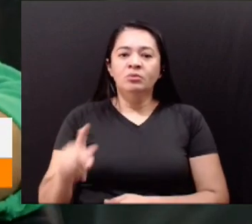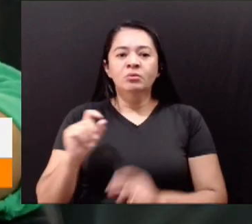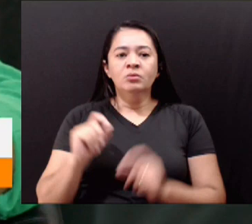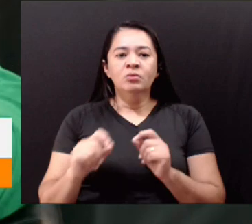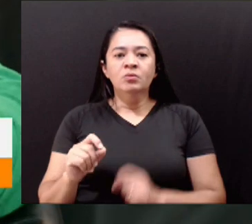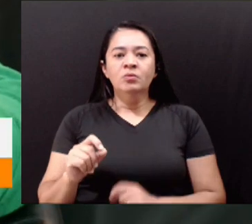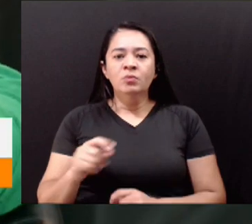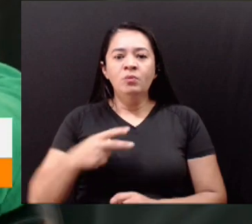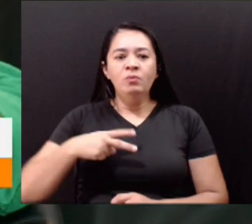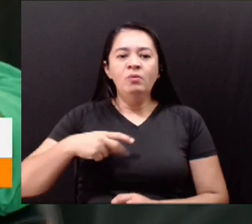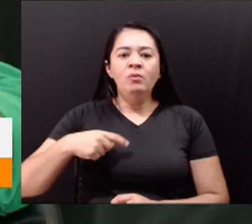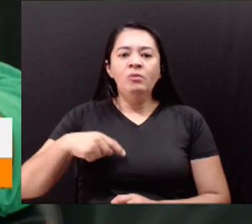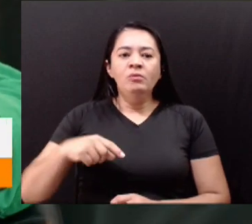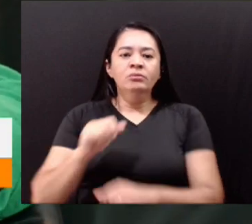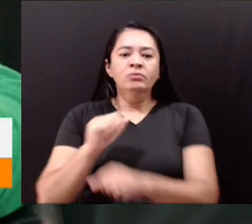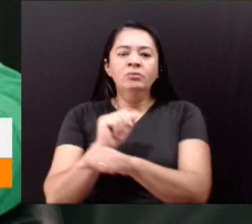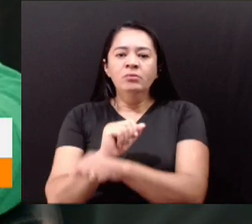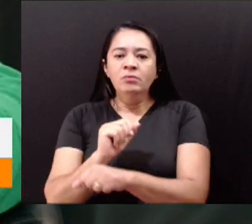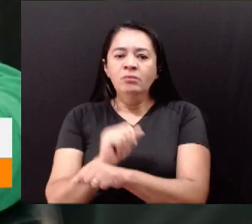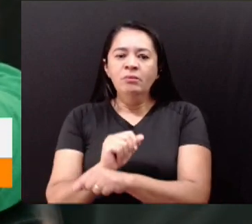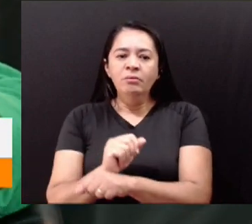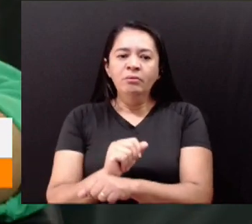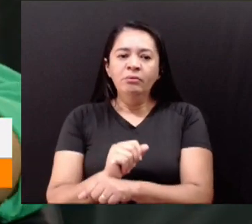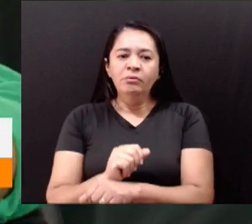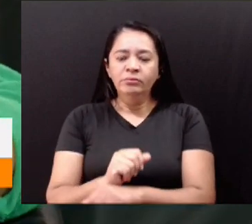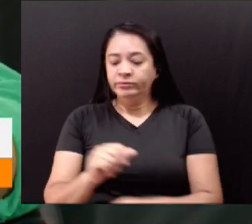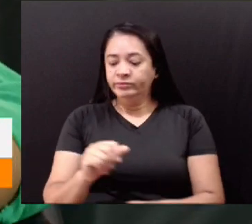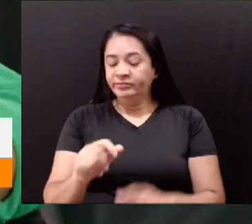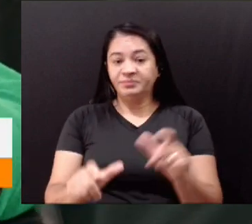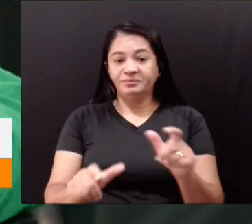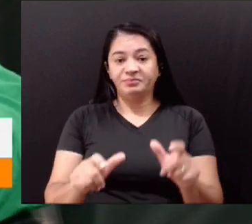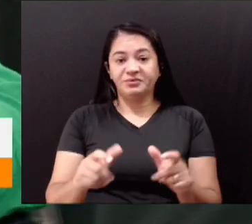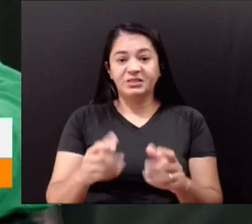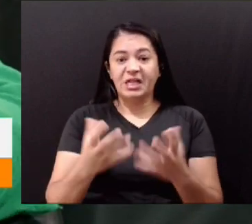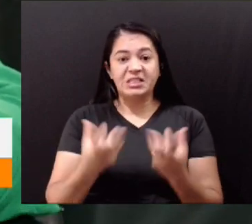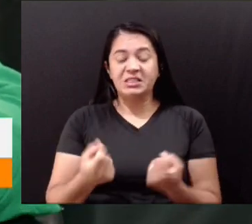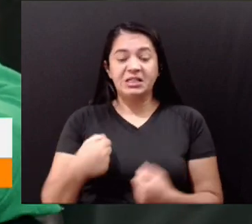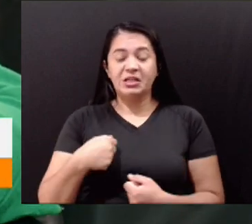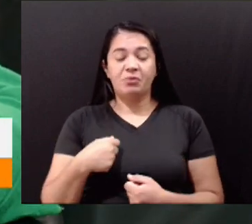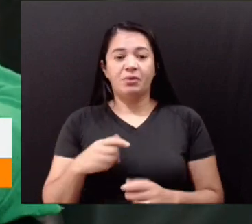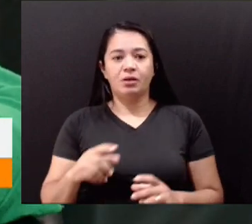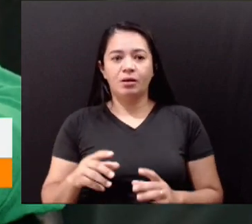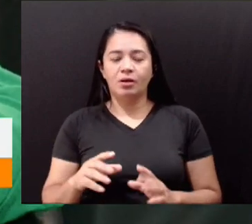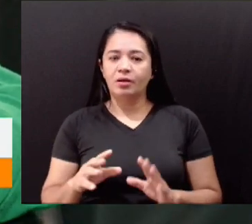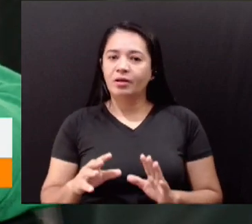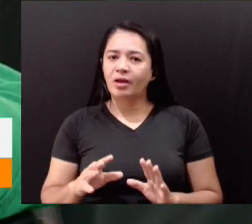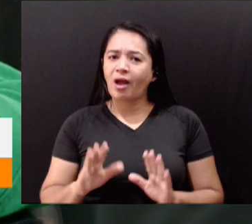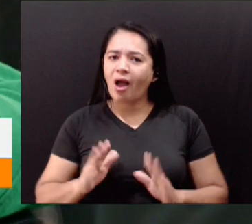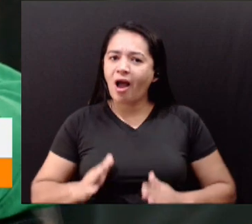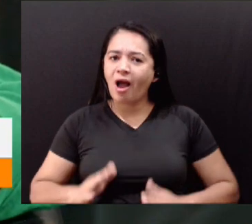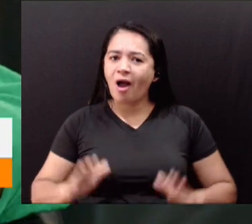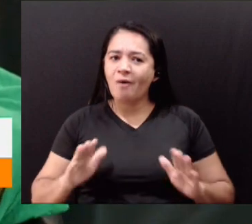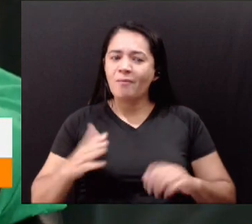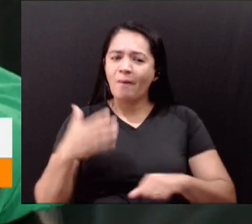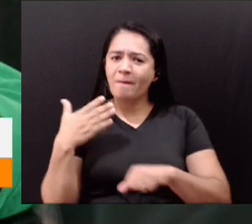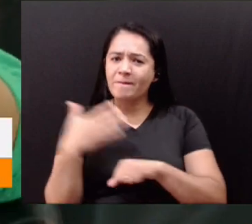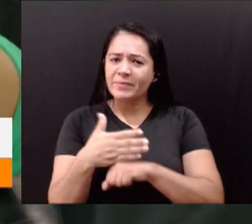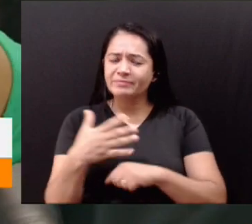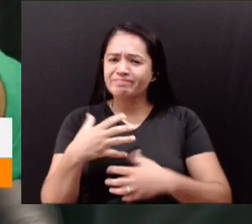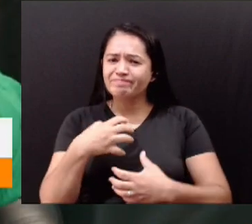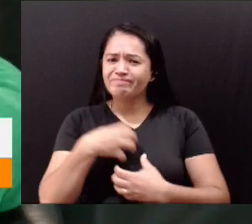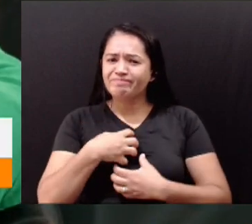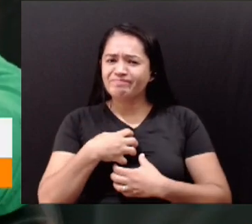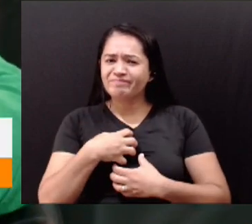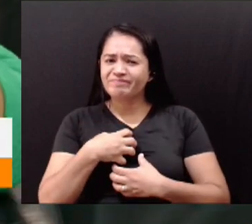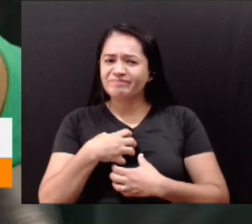parar", né, ninguém mais vai me aceitar, eu não faço mais parte. Gente, o pertencimento, a sensação de pertencimento uhum,